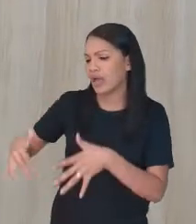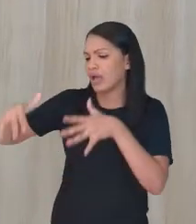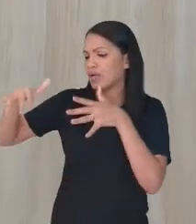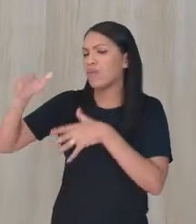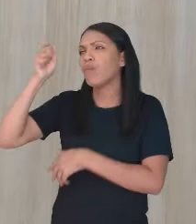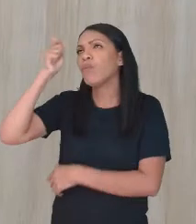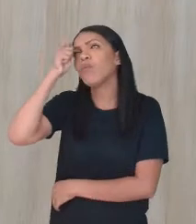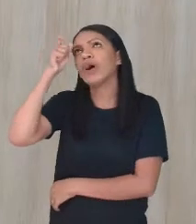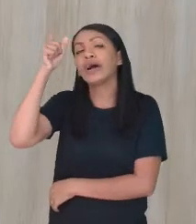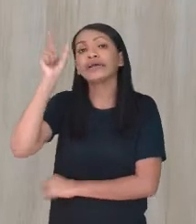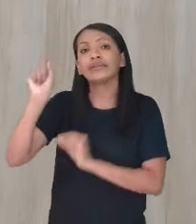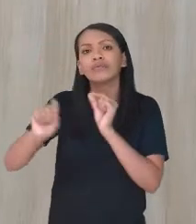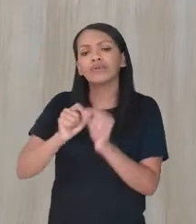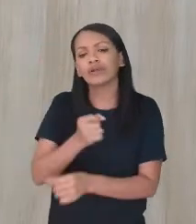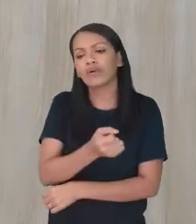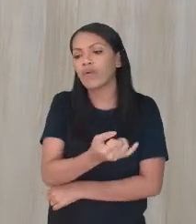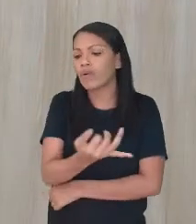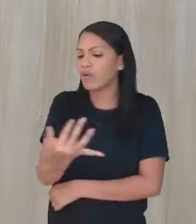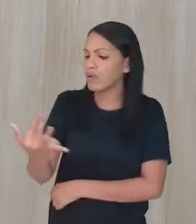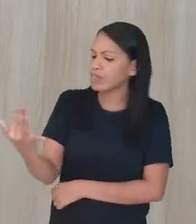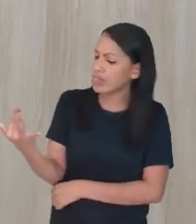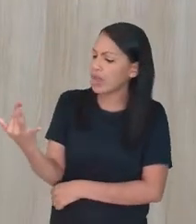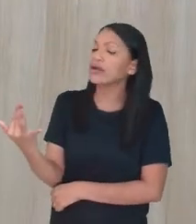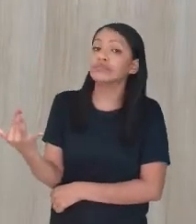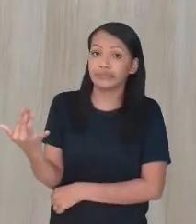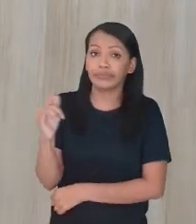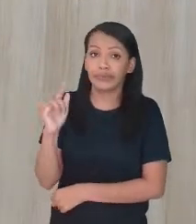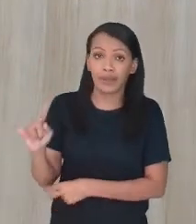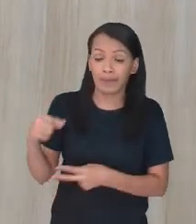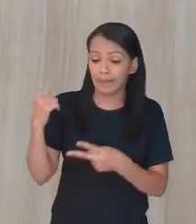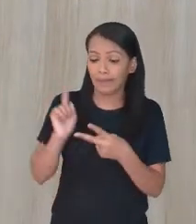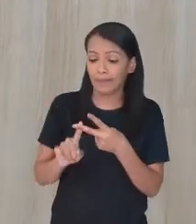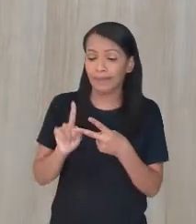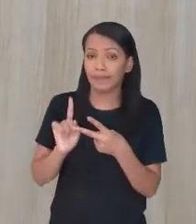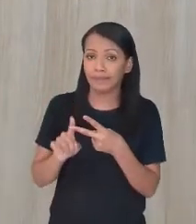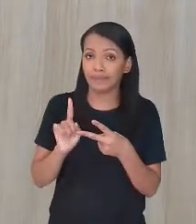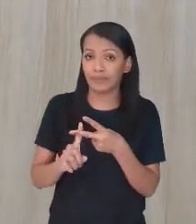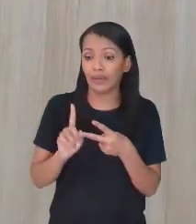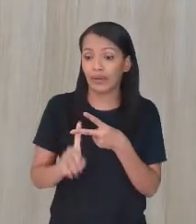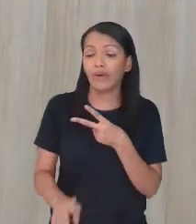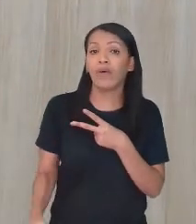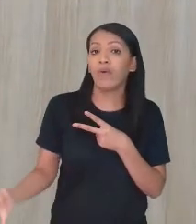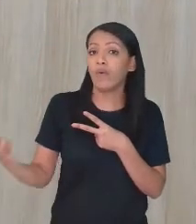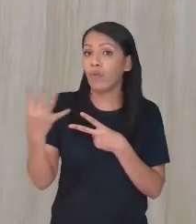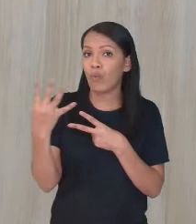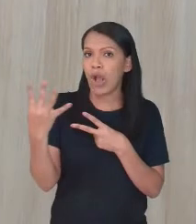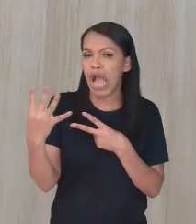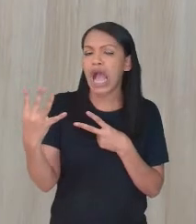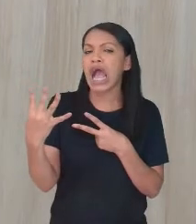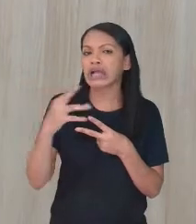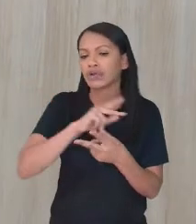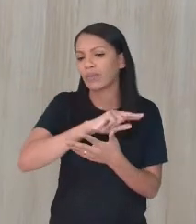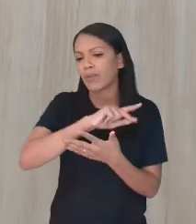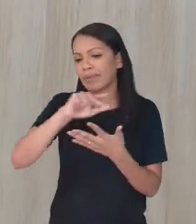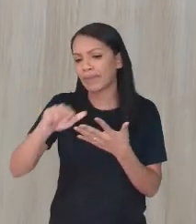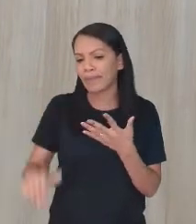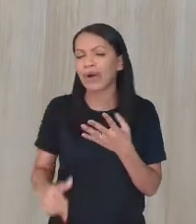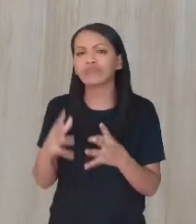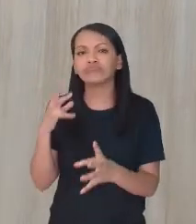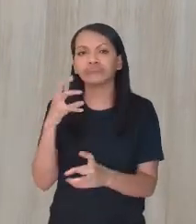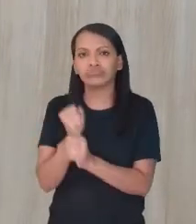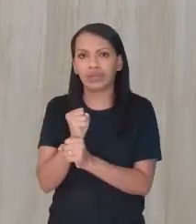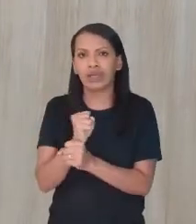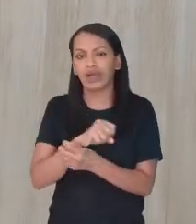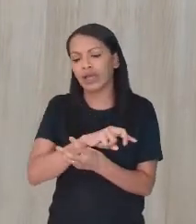ideia de contar, tá bom? Depois disso surgiu aí as quatro operações e observaram